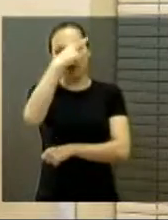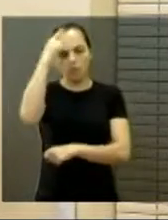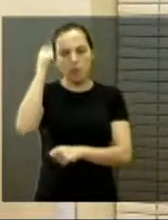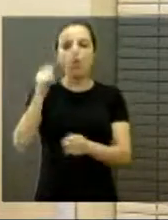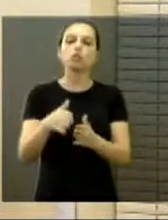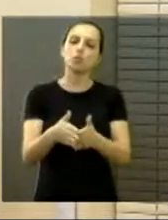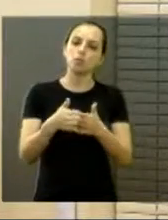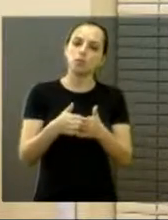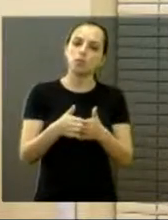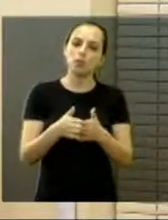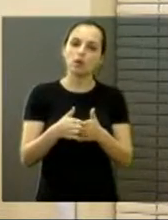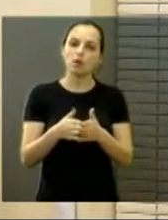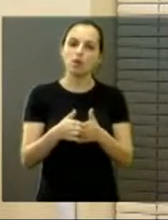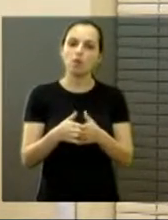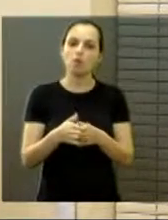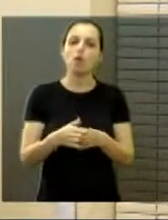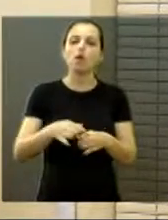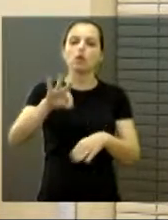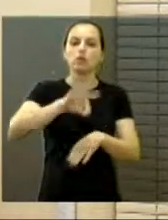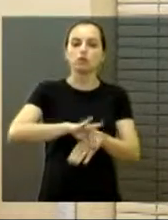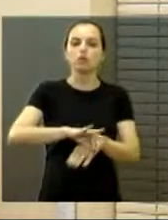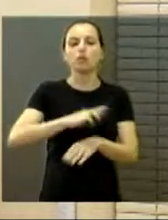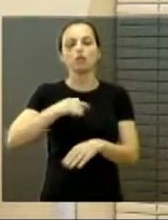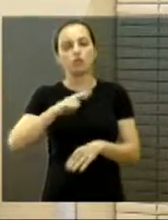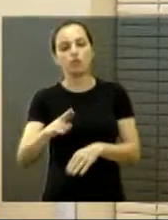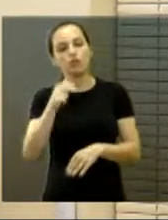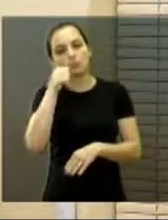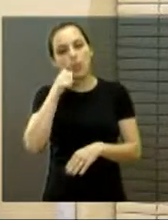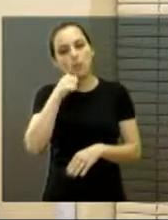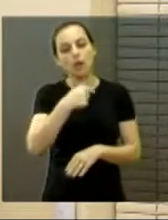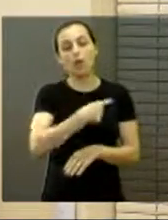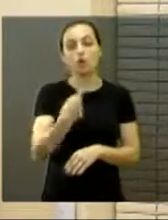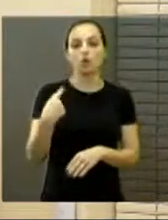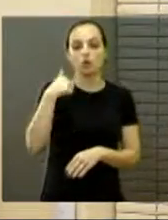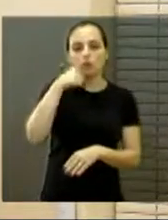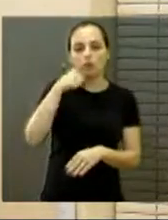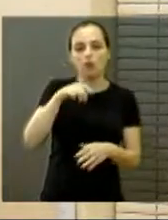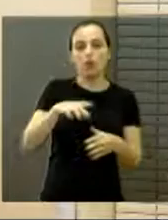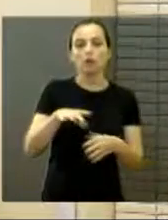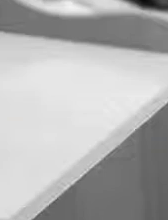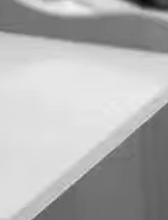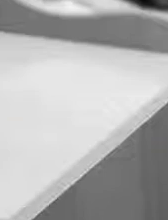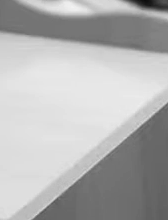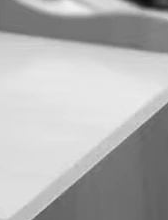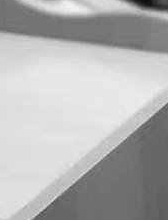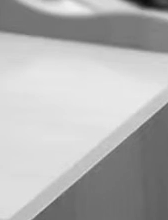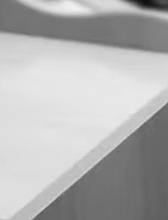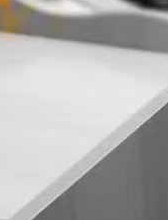favor, equipe o Centro de Referência da Mulher. A gente está sozinho nessa cidade. Obrigada.